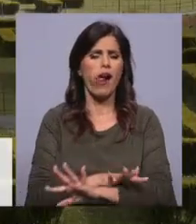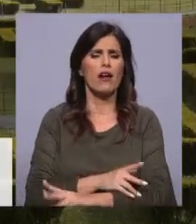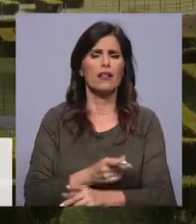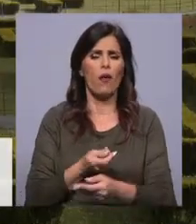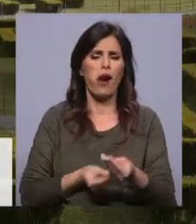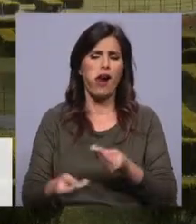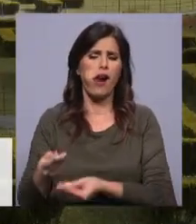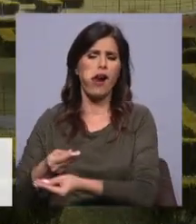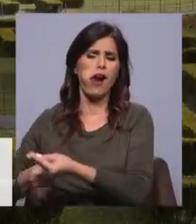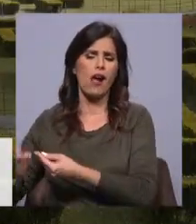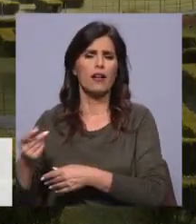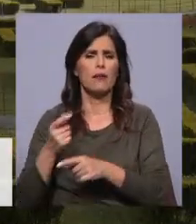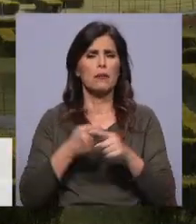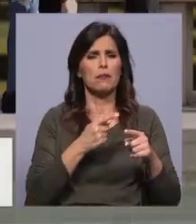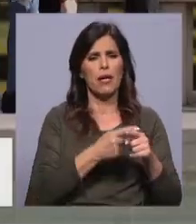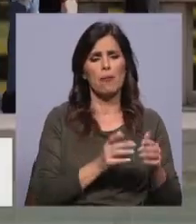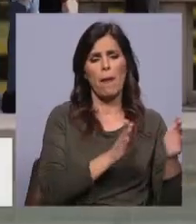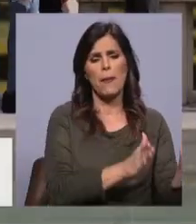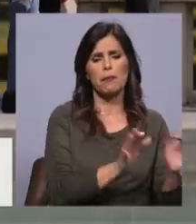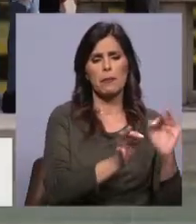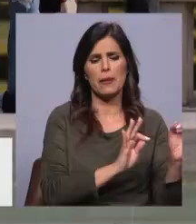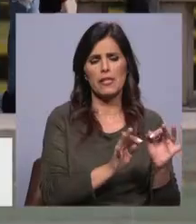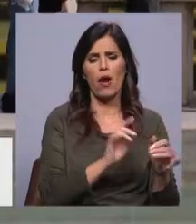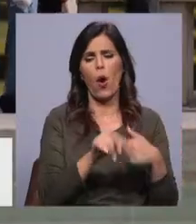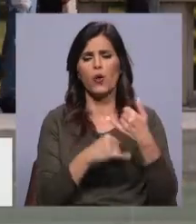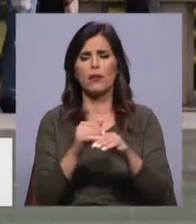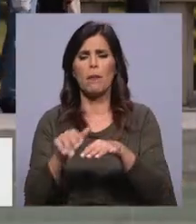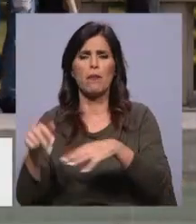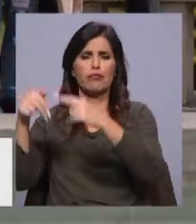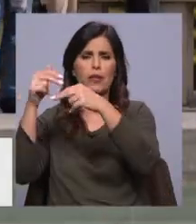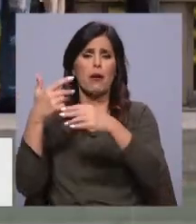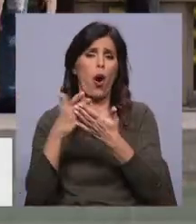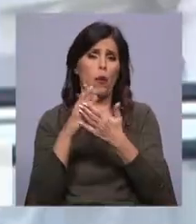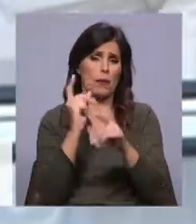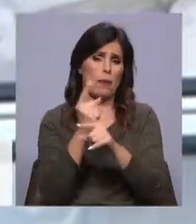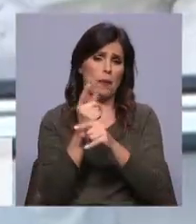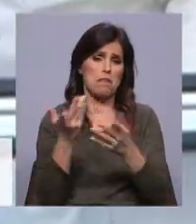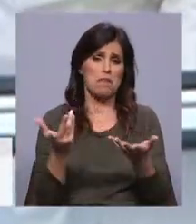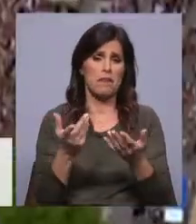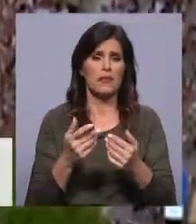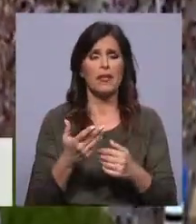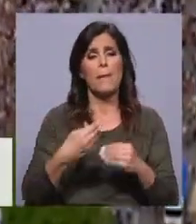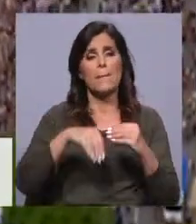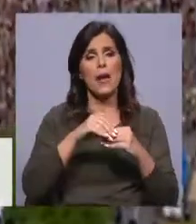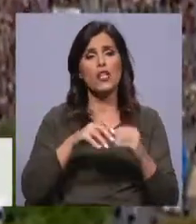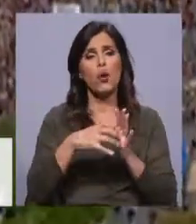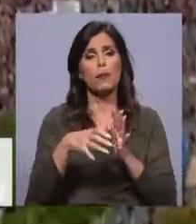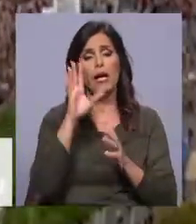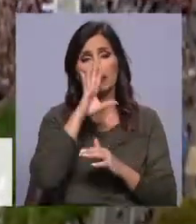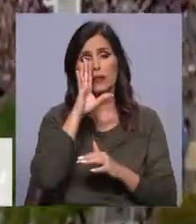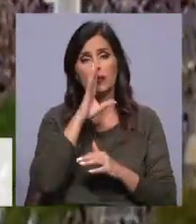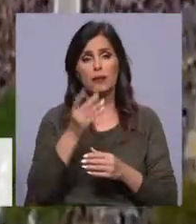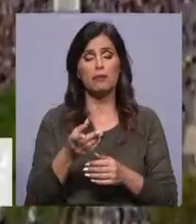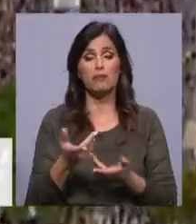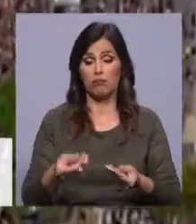fatias porque há uma fatia para o palco ou outra fatia para a preparação do terreno mas é claramente a mesma obras ainda quando nos é